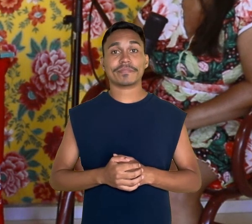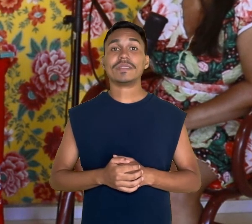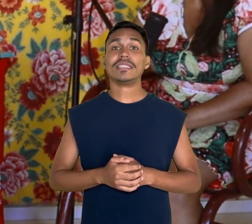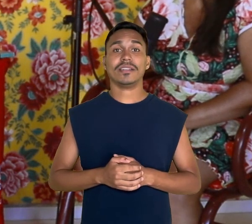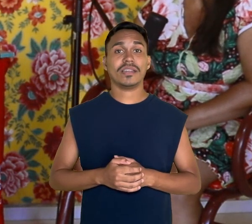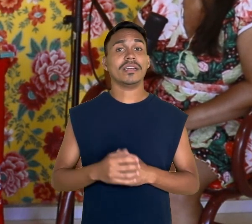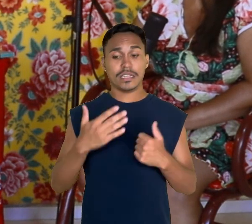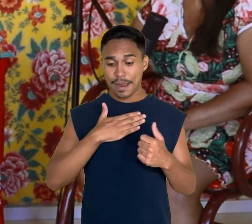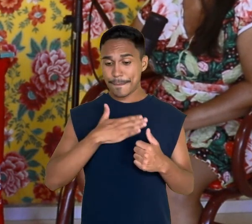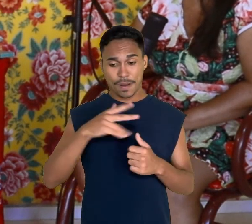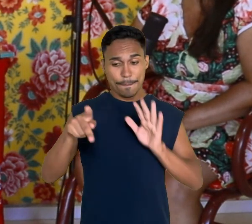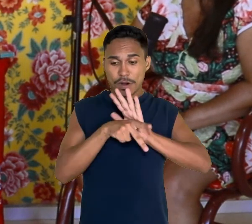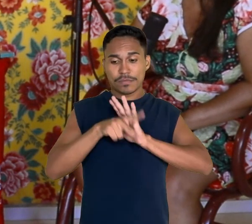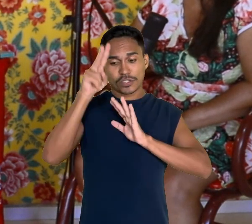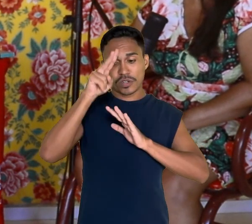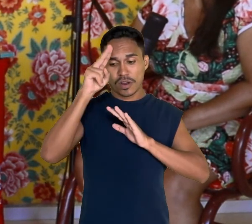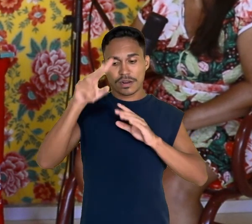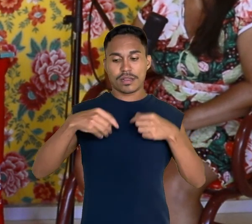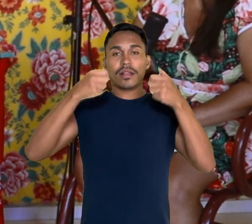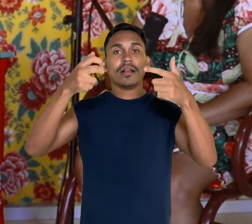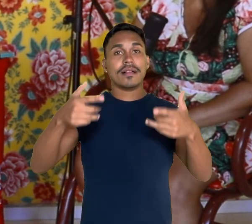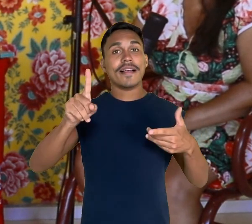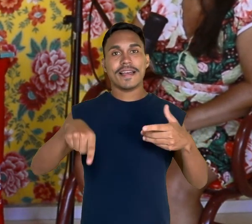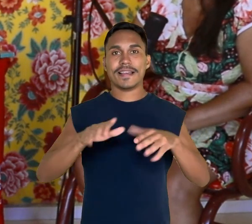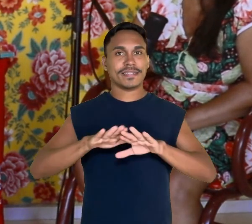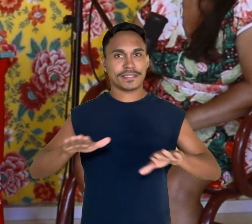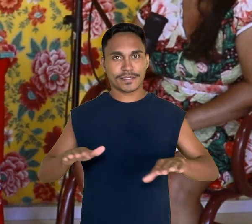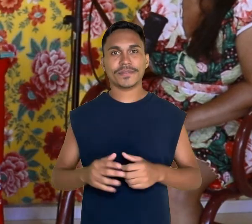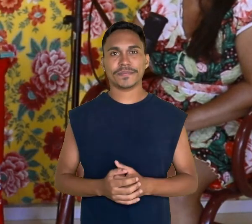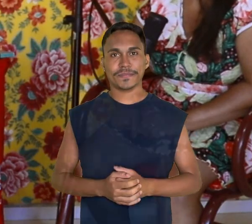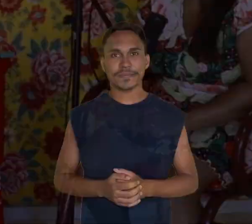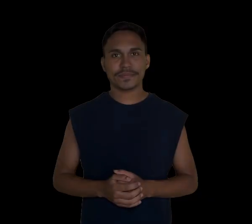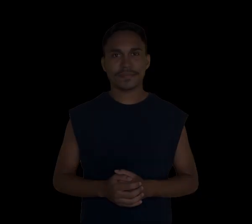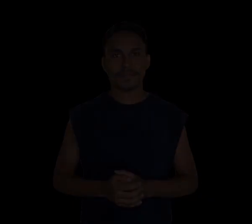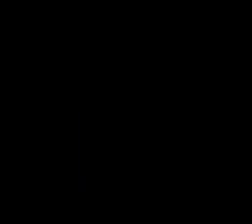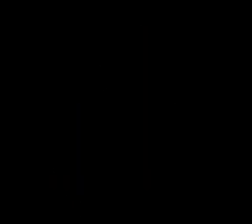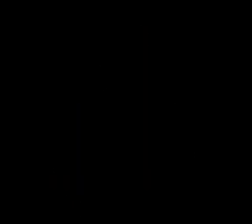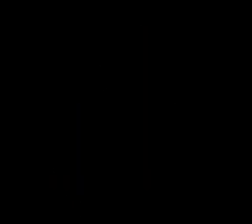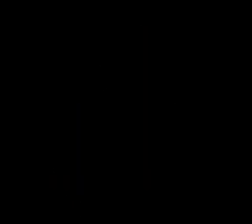Eu sempre falava que um dia eu ia contar a minha própria história. E a minha história é essa.